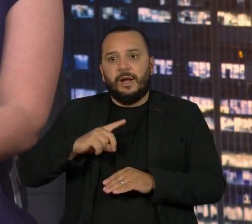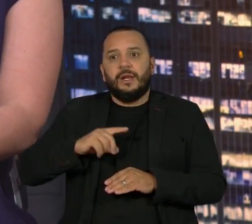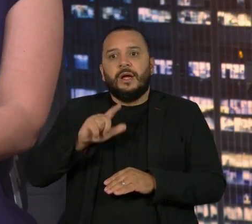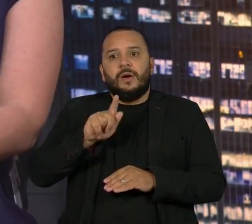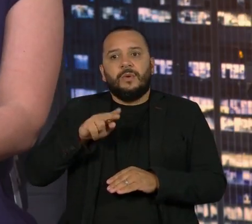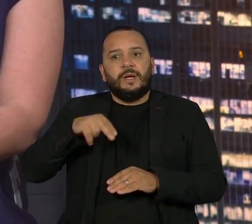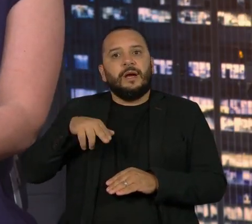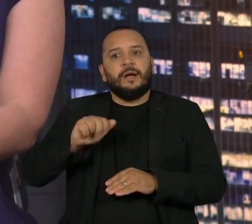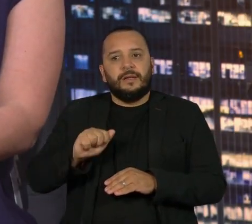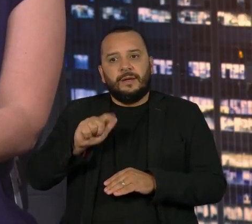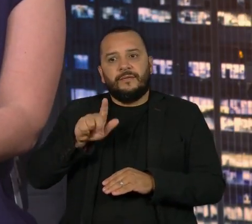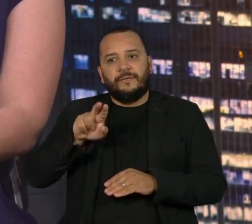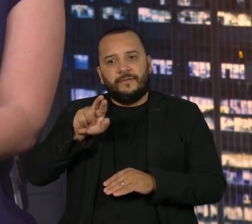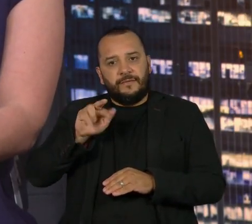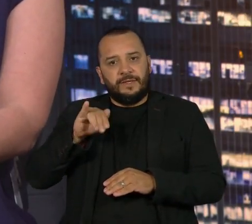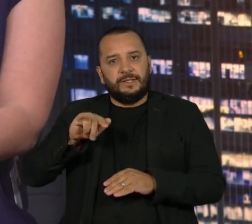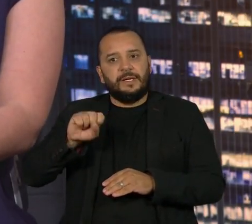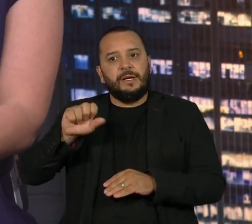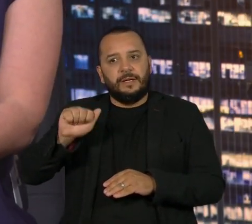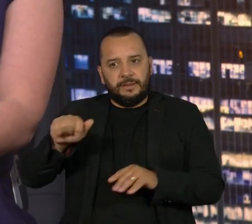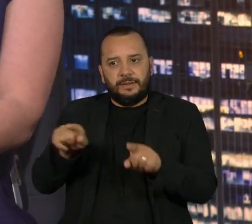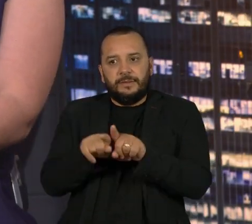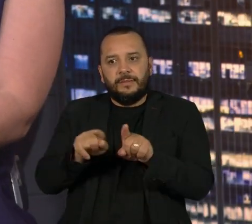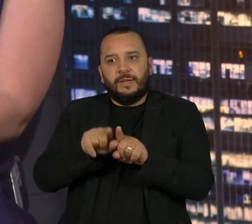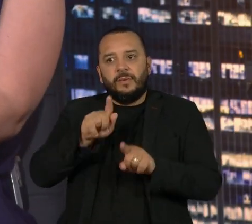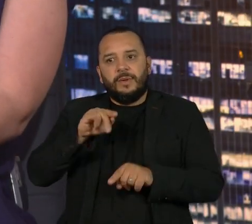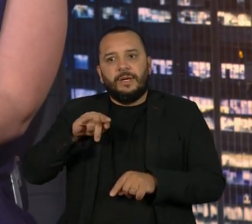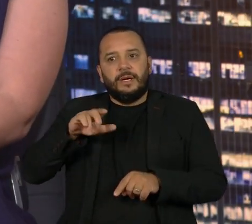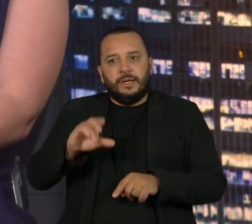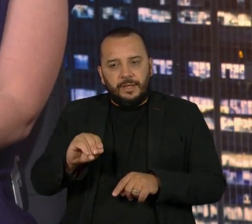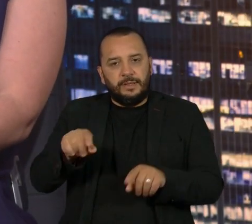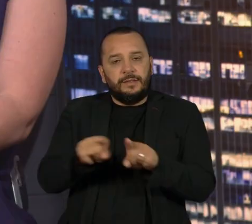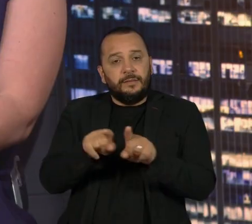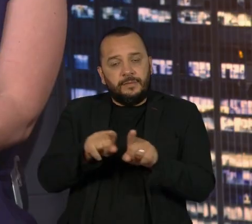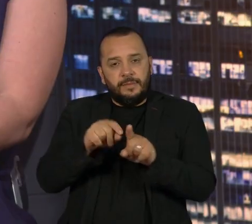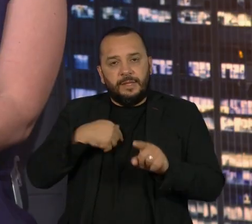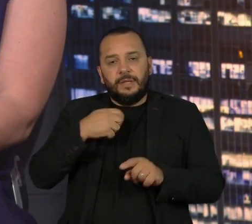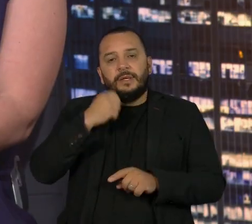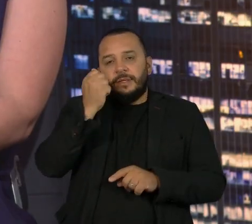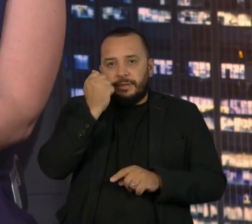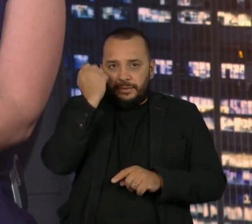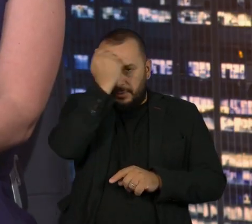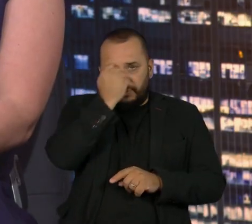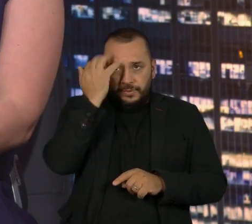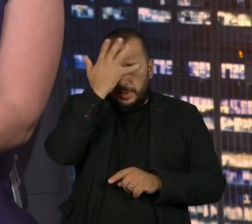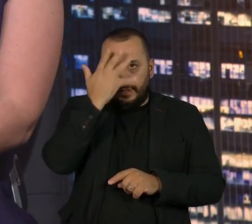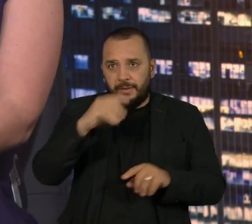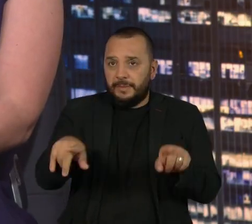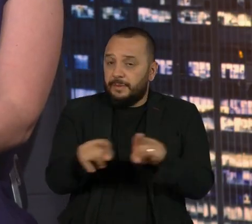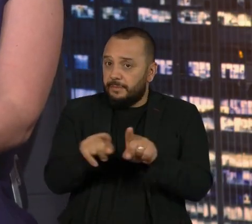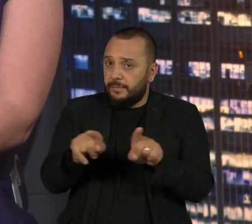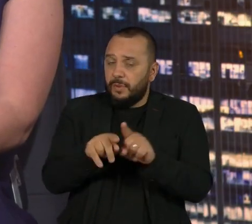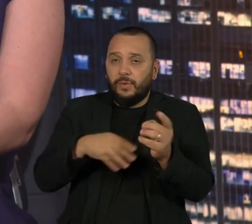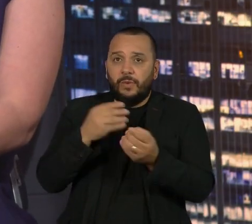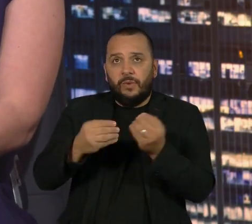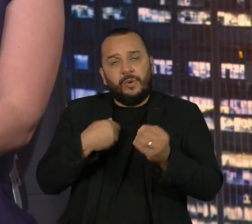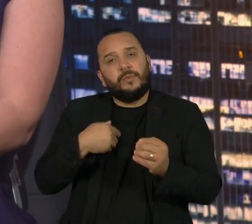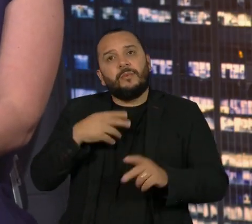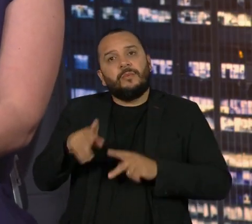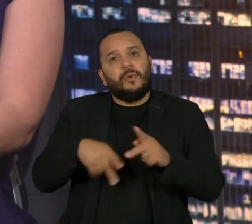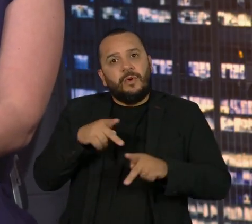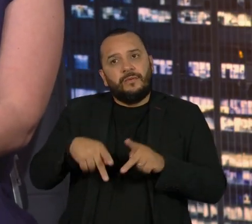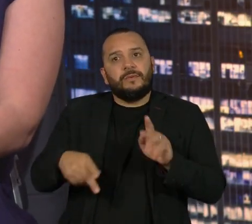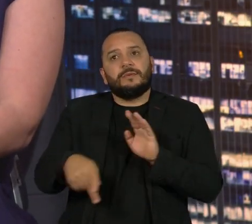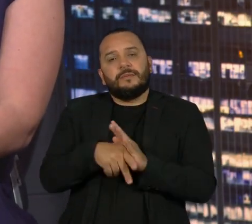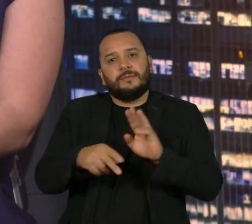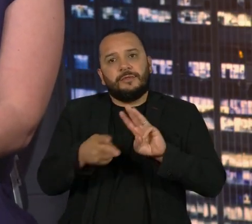eu conversei com o representante brasileiro, o Toya Manchineri, sobre a importância da inclusão ativa dos indígenas nas